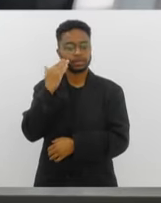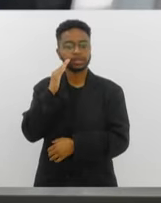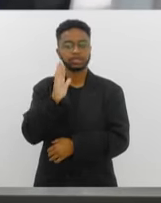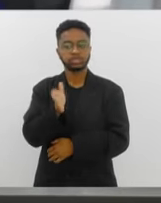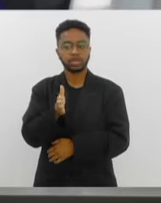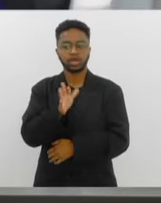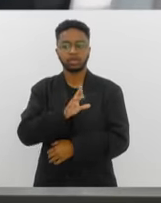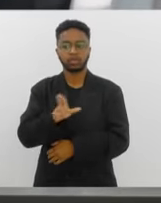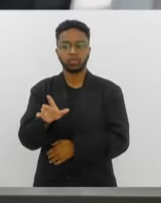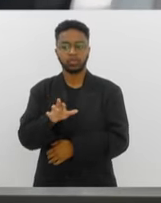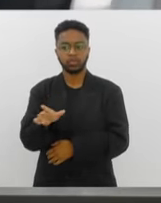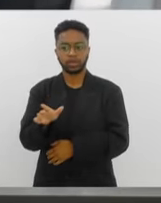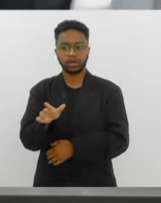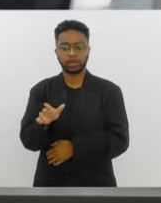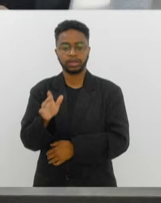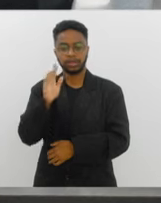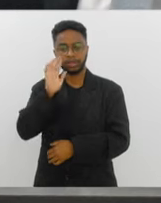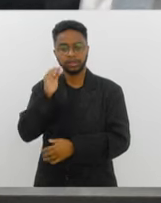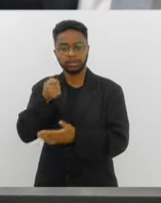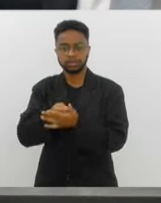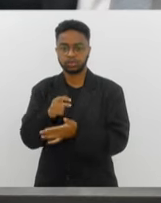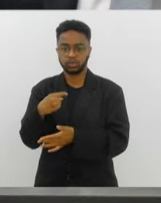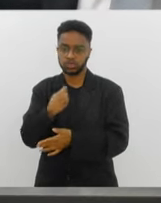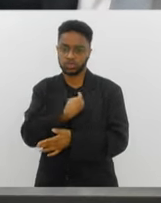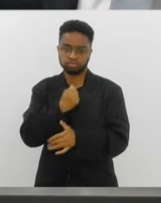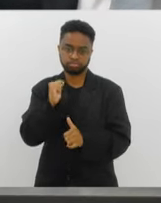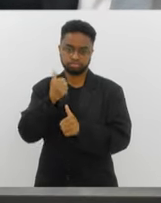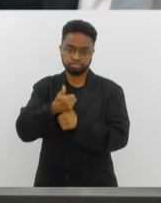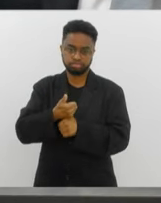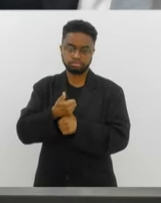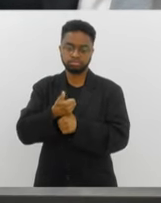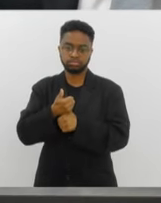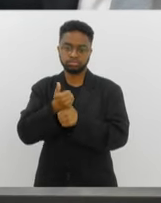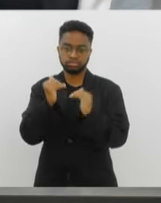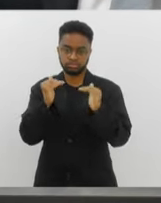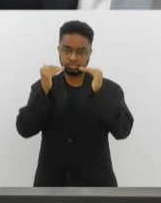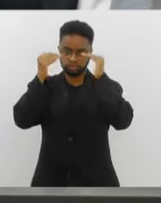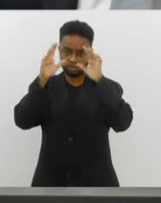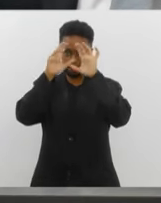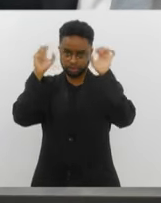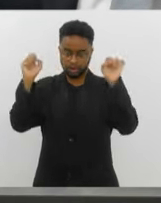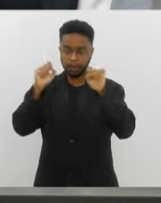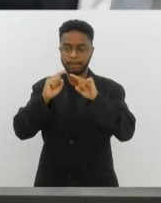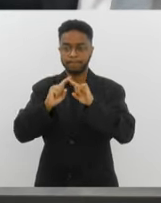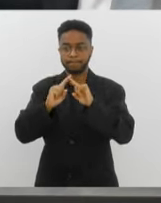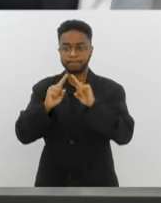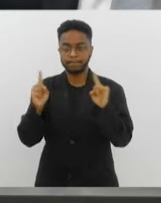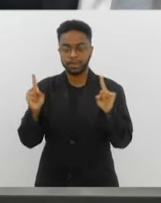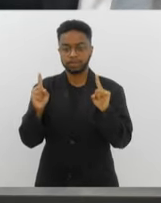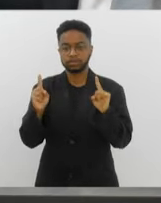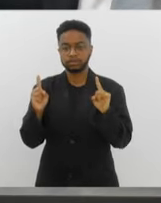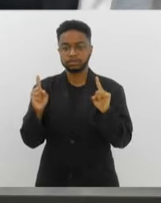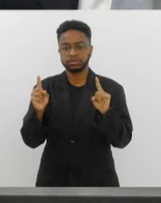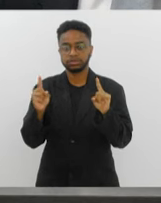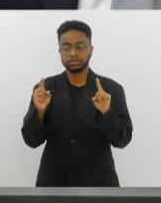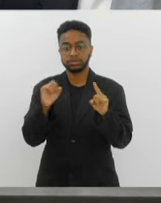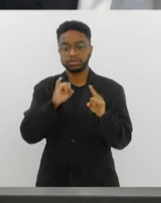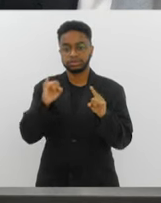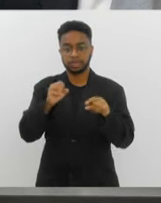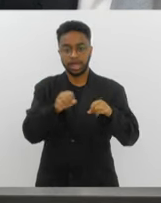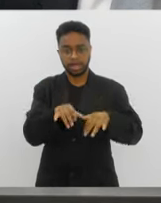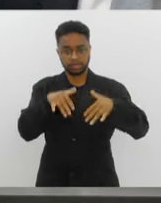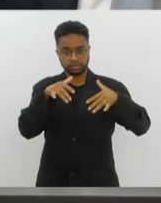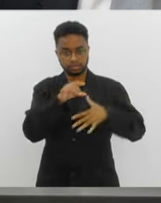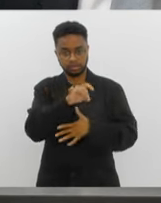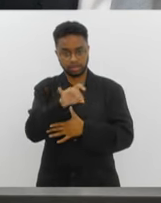fonte de decisões nossas a decisão do Supremo, com todo respeito à Suprema Corte, até porque, uma vez que as assembleias, isso aí até